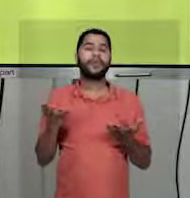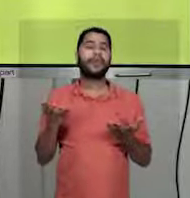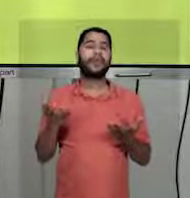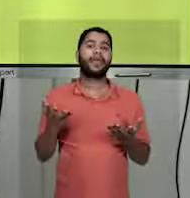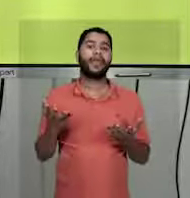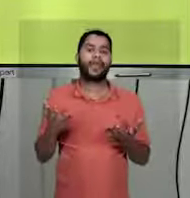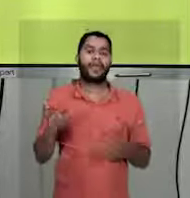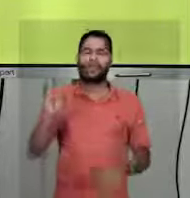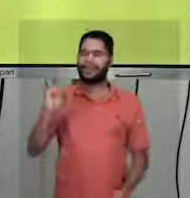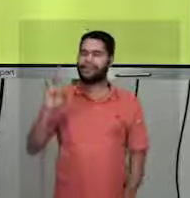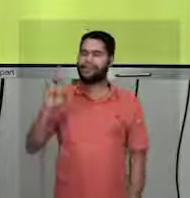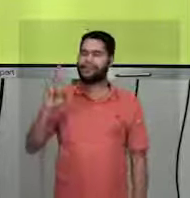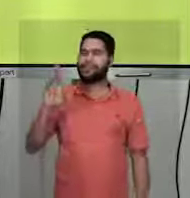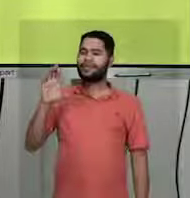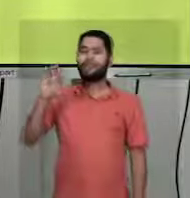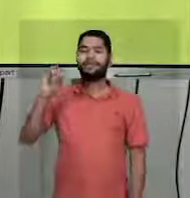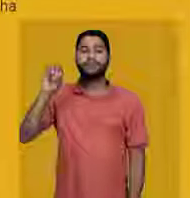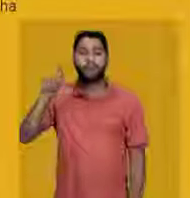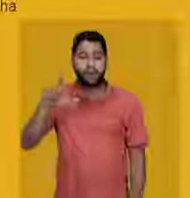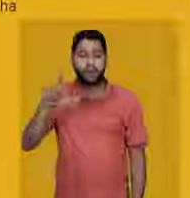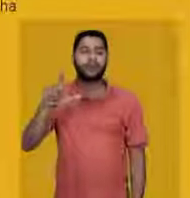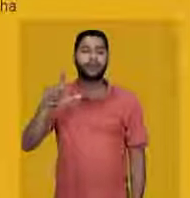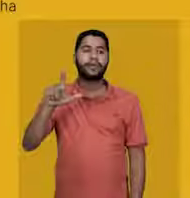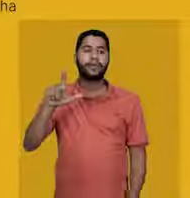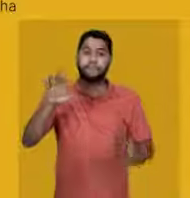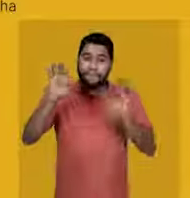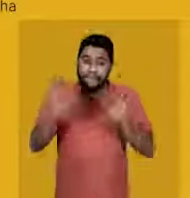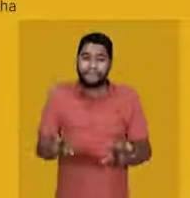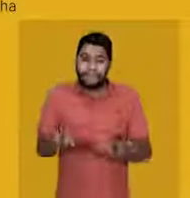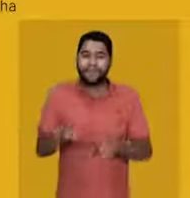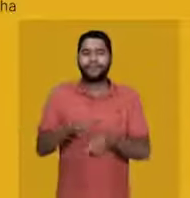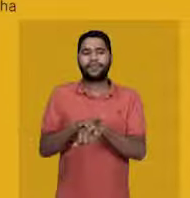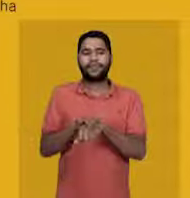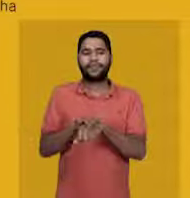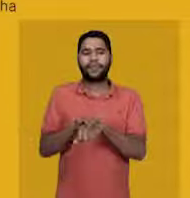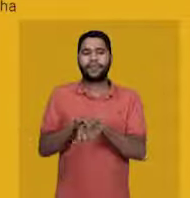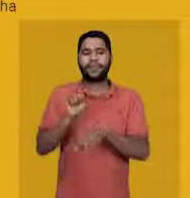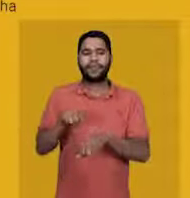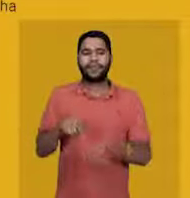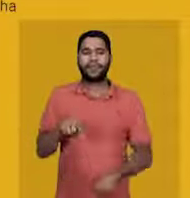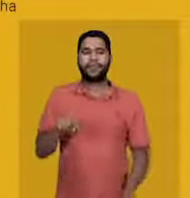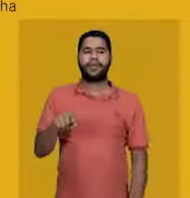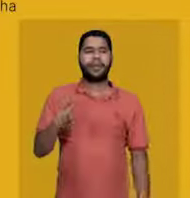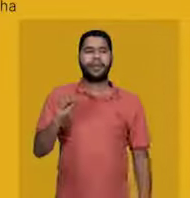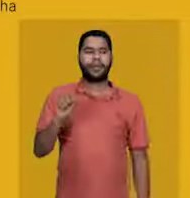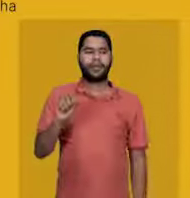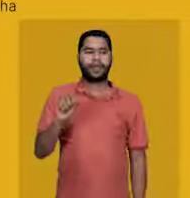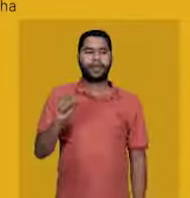é terçol ou bonitinho, e o nome mesmo da patologia é ordeolo.